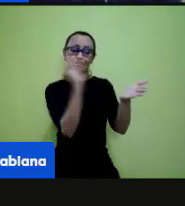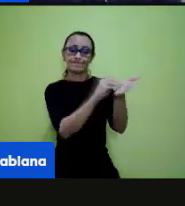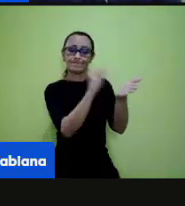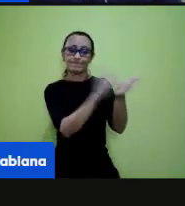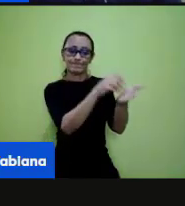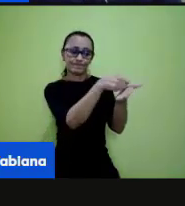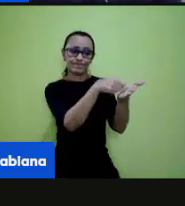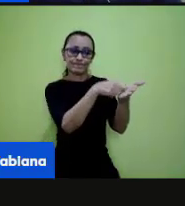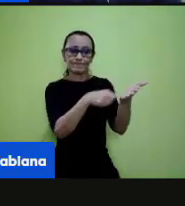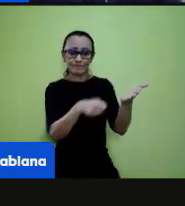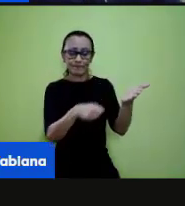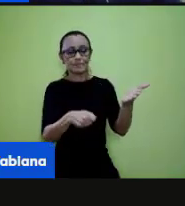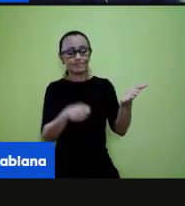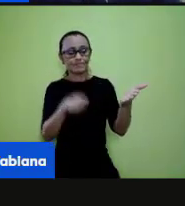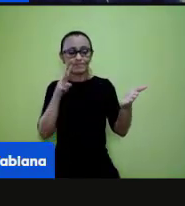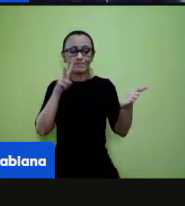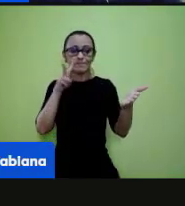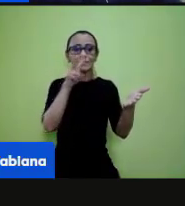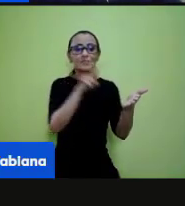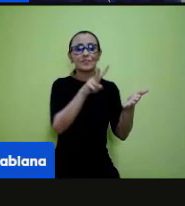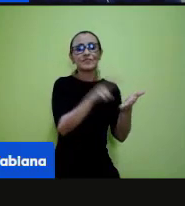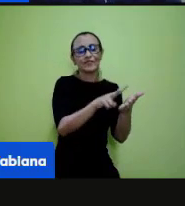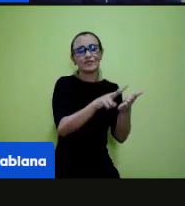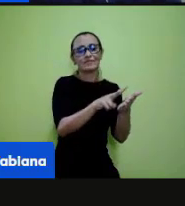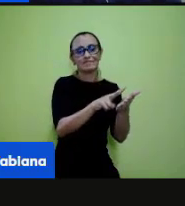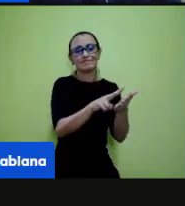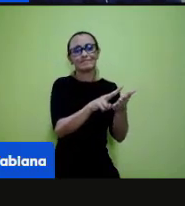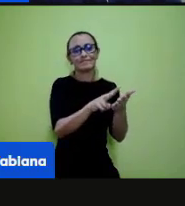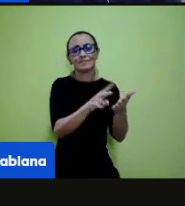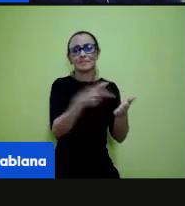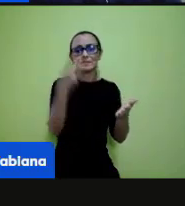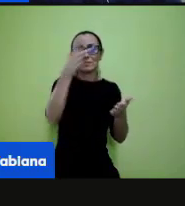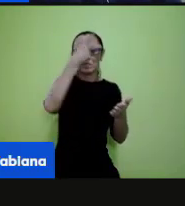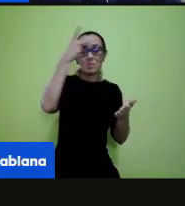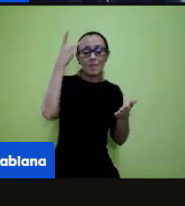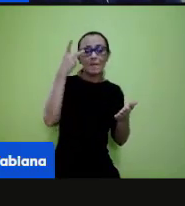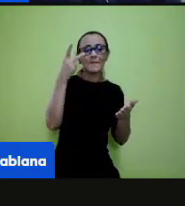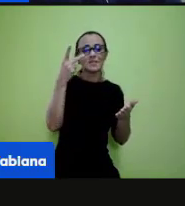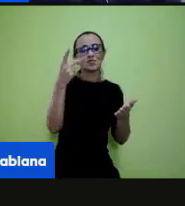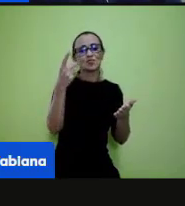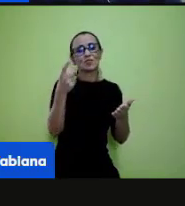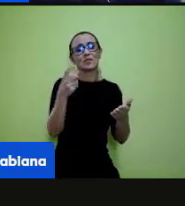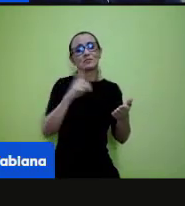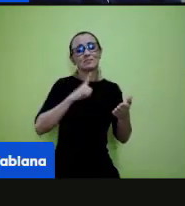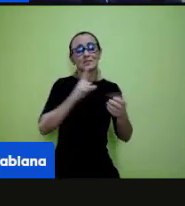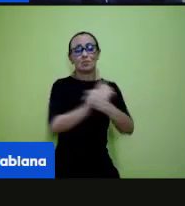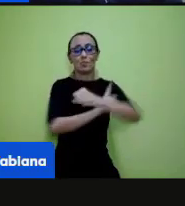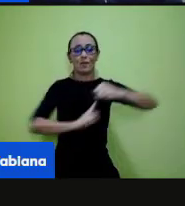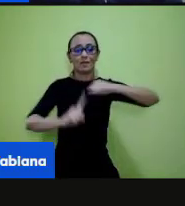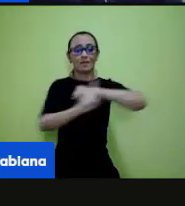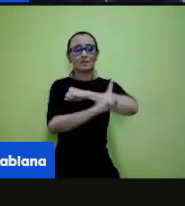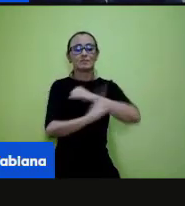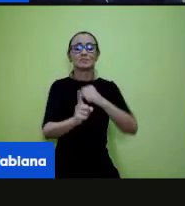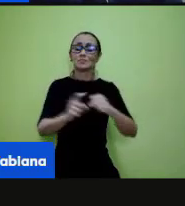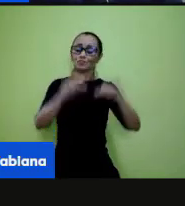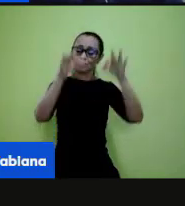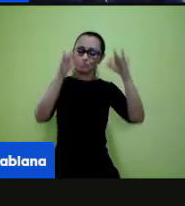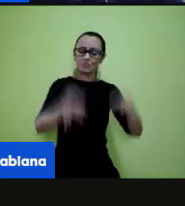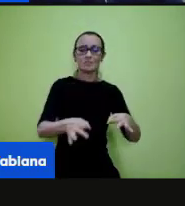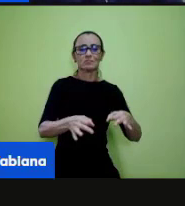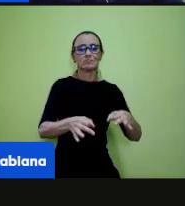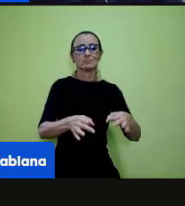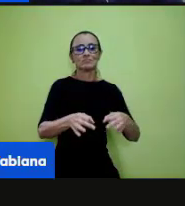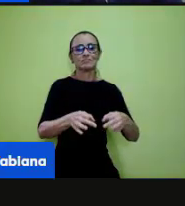feito o acompanhamento do paciente, tem que ser feito toda a questão de tratamento do paciente, e, num segundo momento, tem que